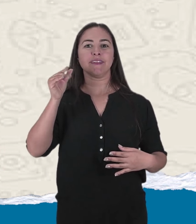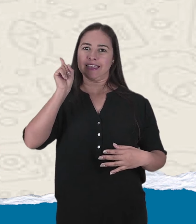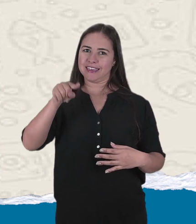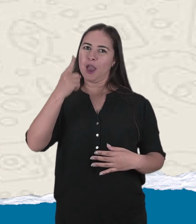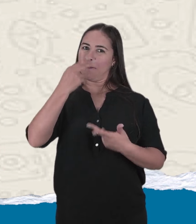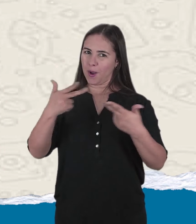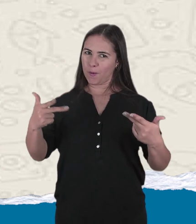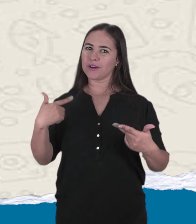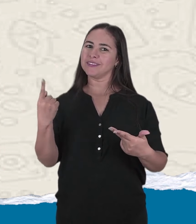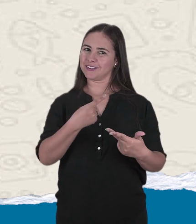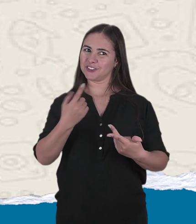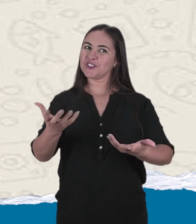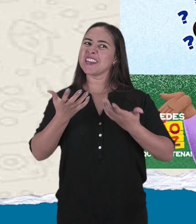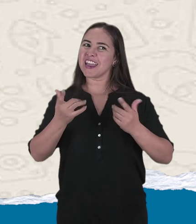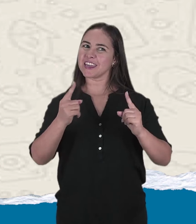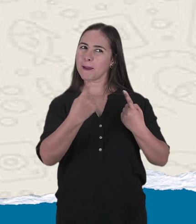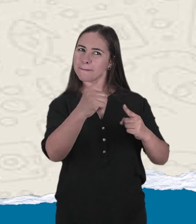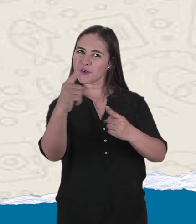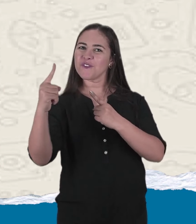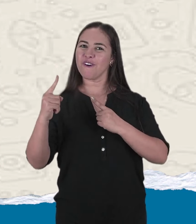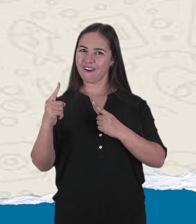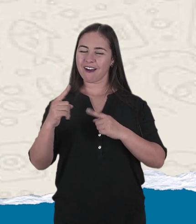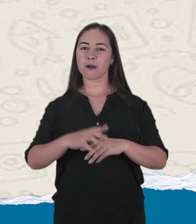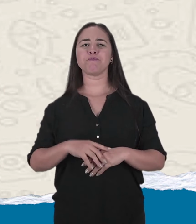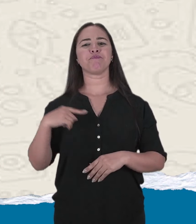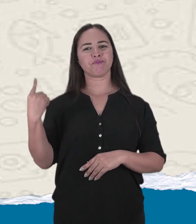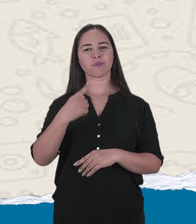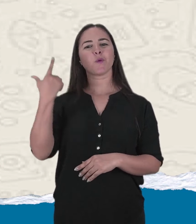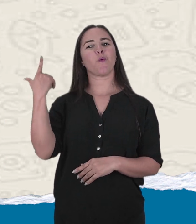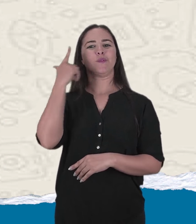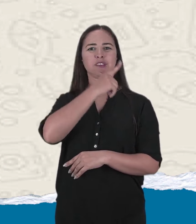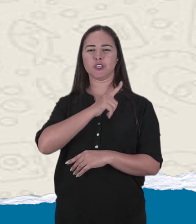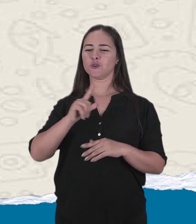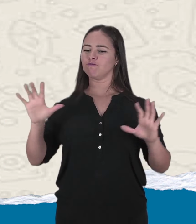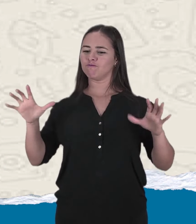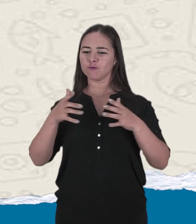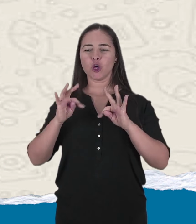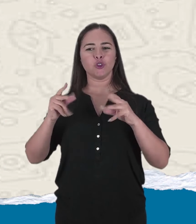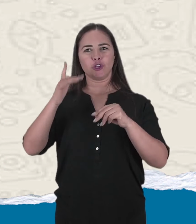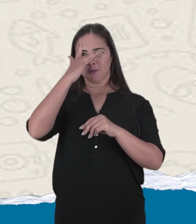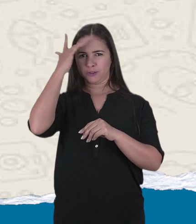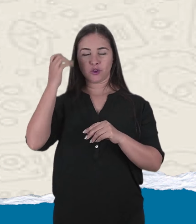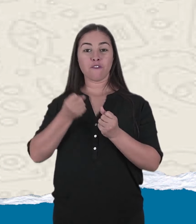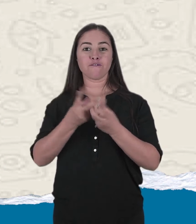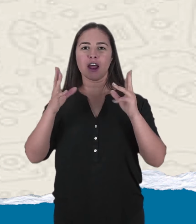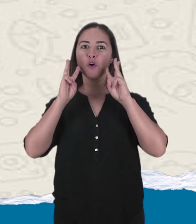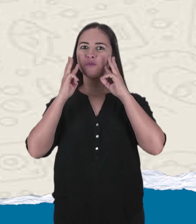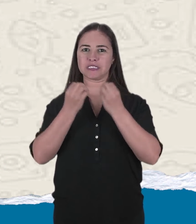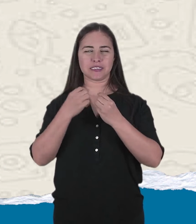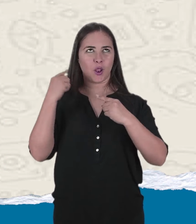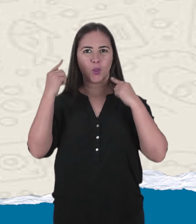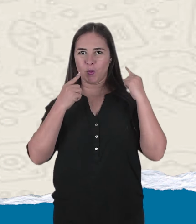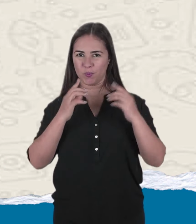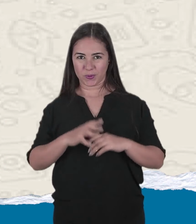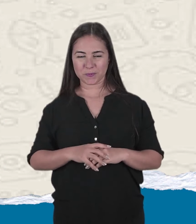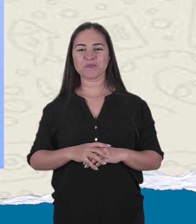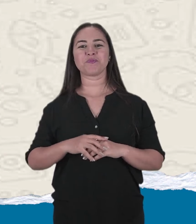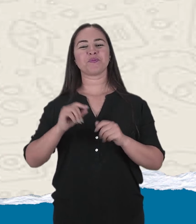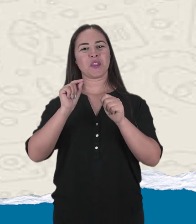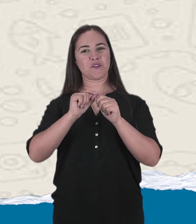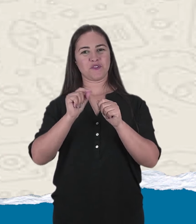o elemento que a gente queria provocar com esse disparo. Nós conseguimos juntar todo mundo em várias oficinas, uma loucura, e nós